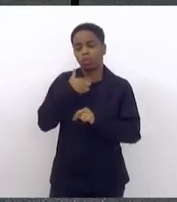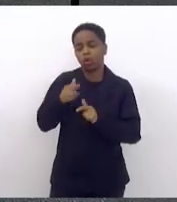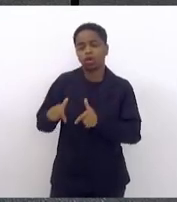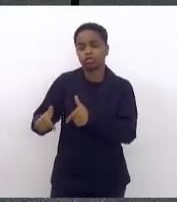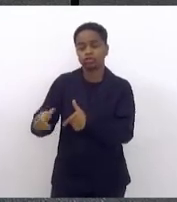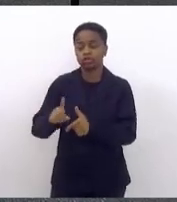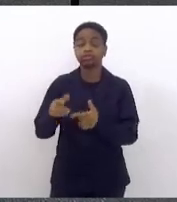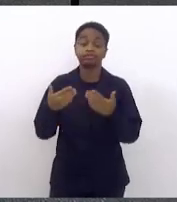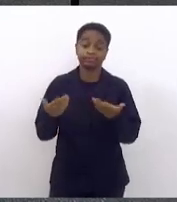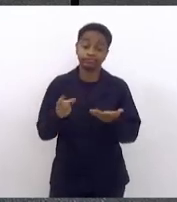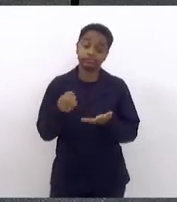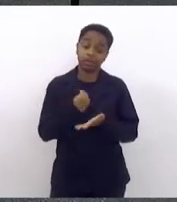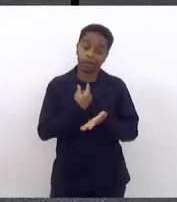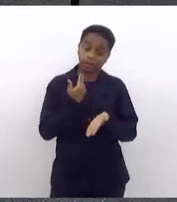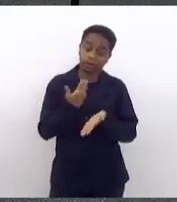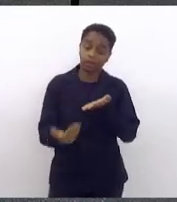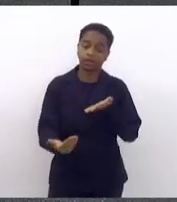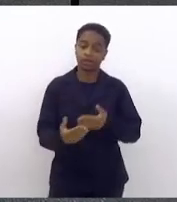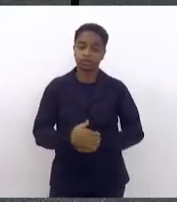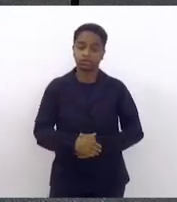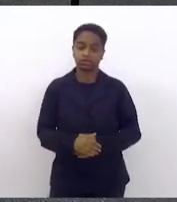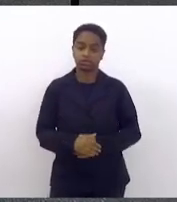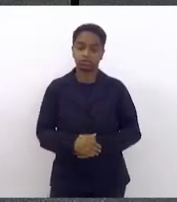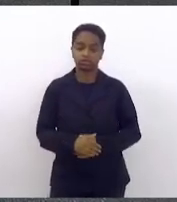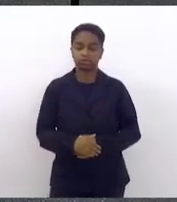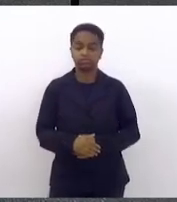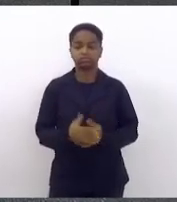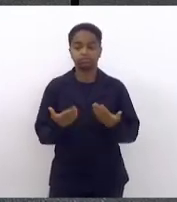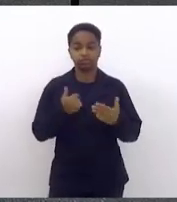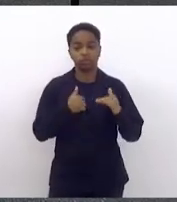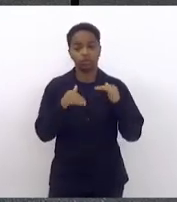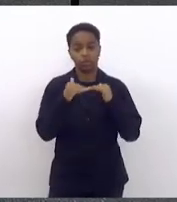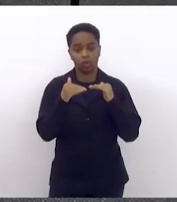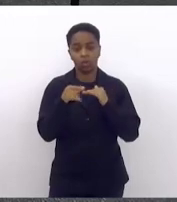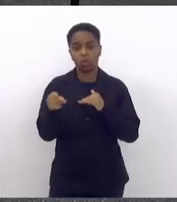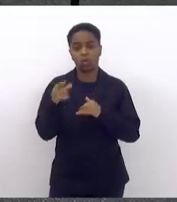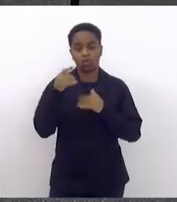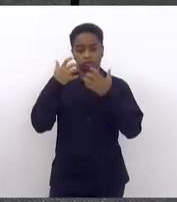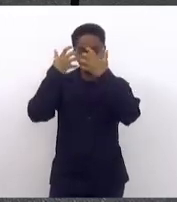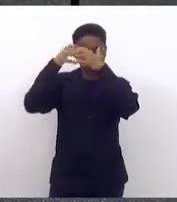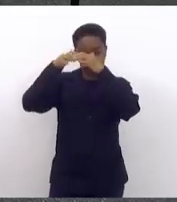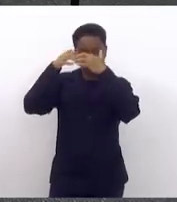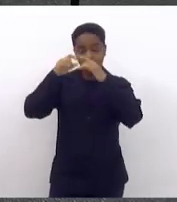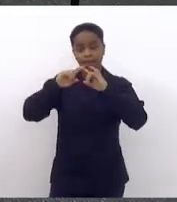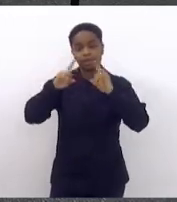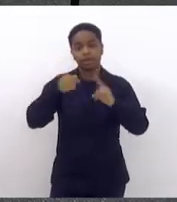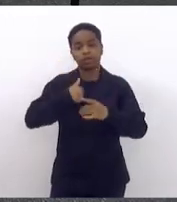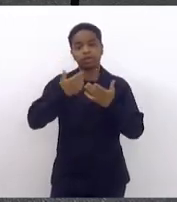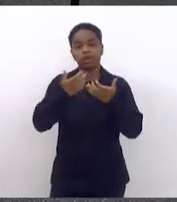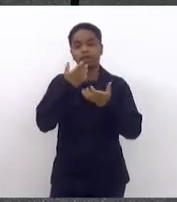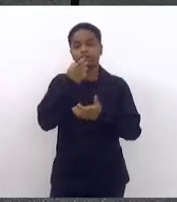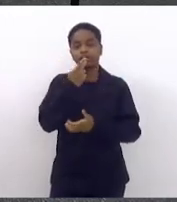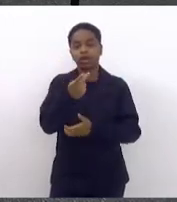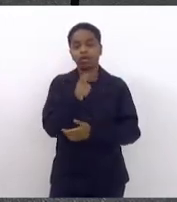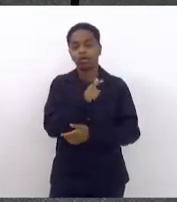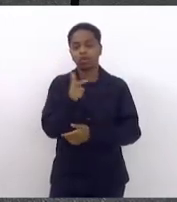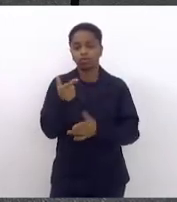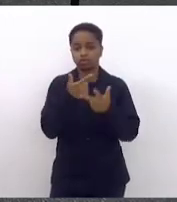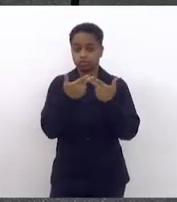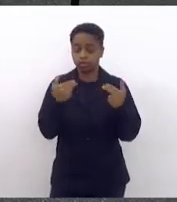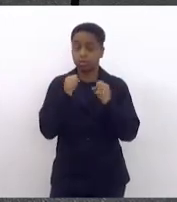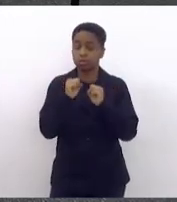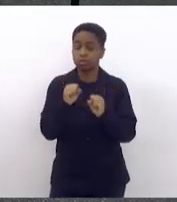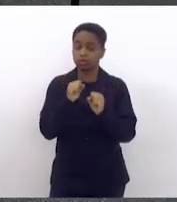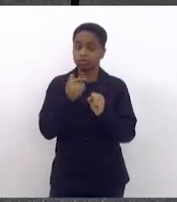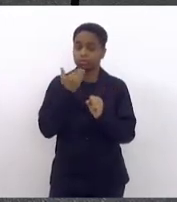coisa ferve. Eu só queria acrescentar, e concordando com o vosso raciocínio, em relação a outro ponto que poderia melhorar